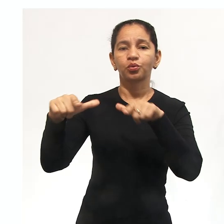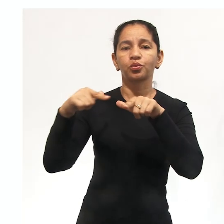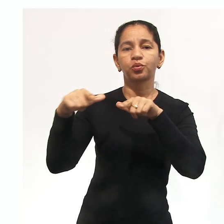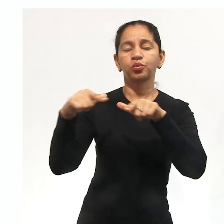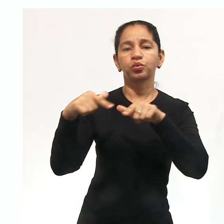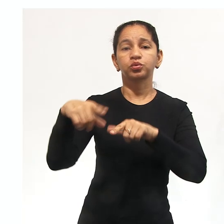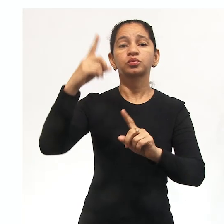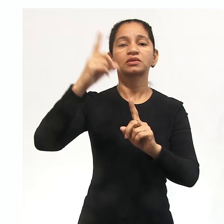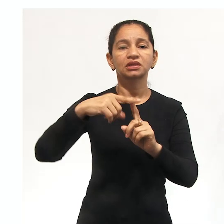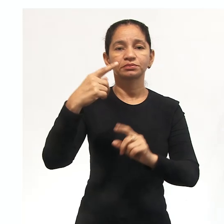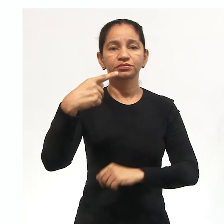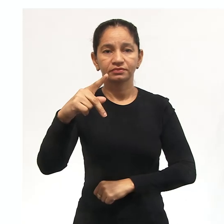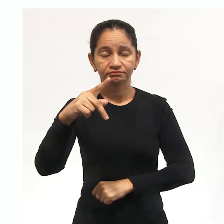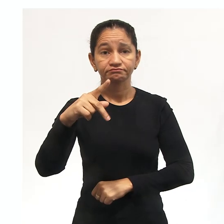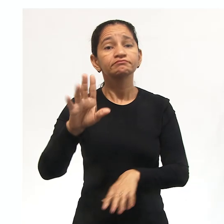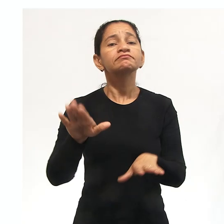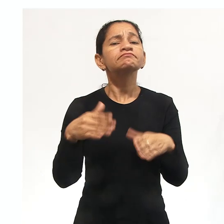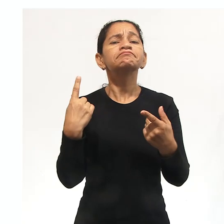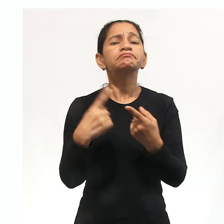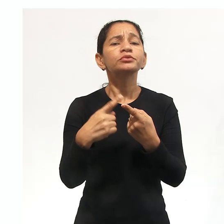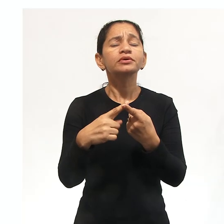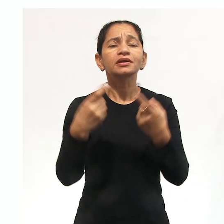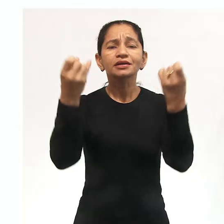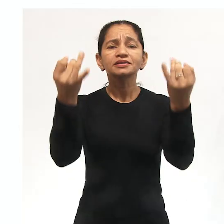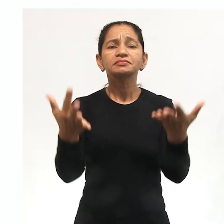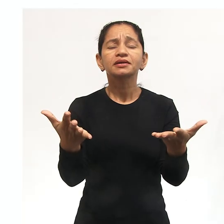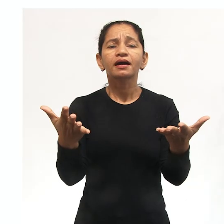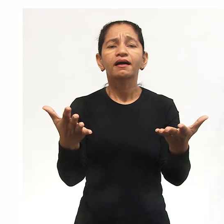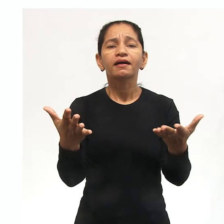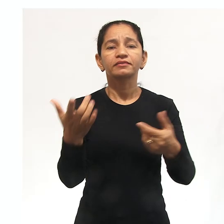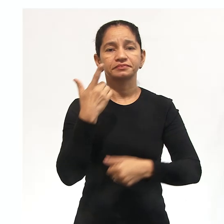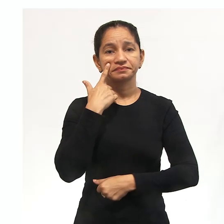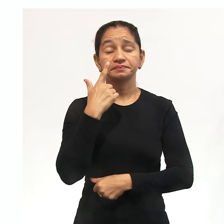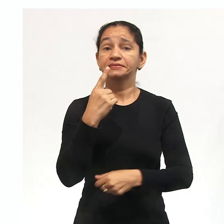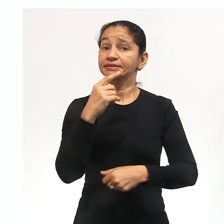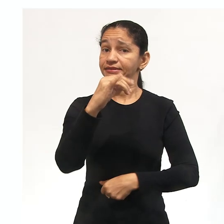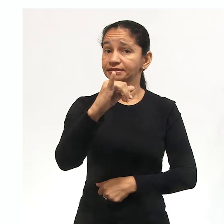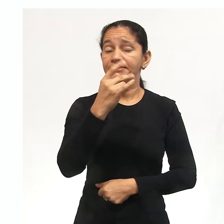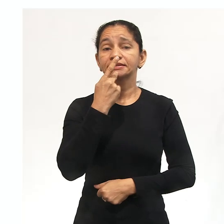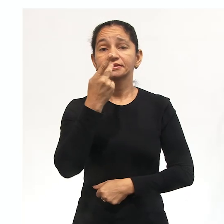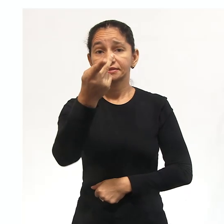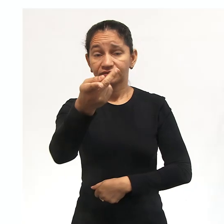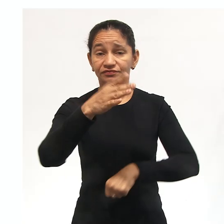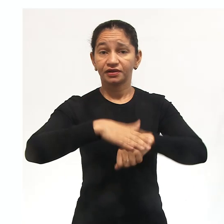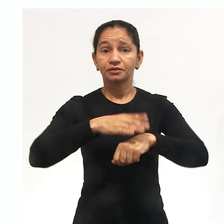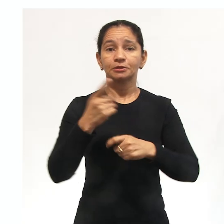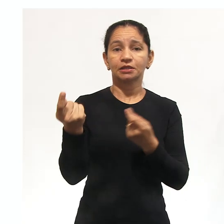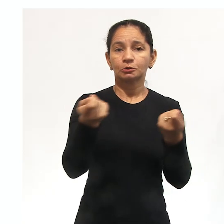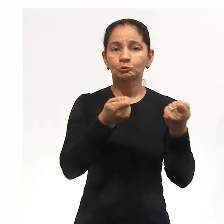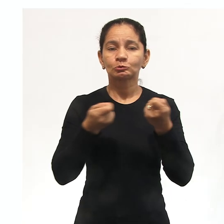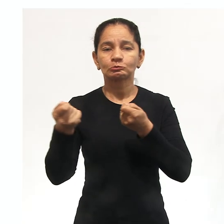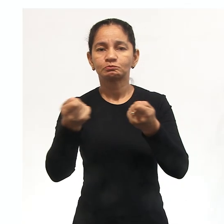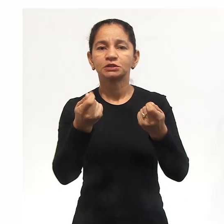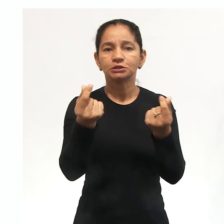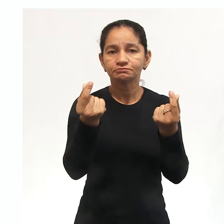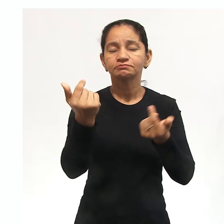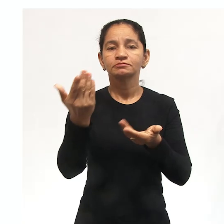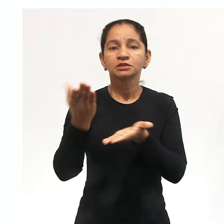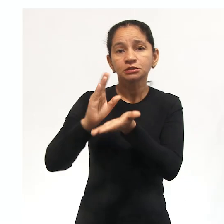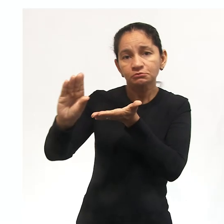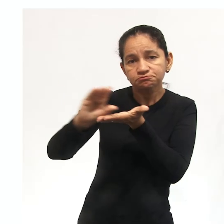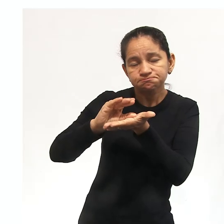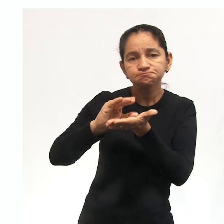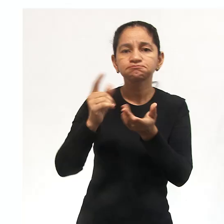pública deve fazer essa estimativa de consumo aqui? Ora, se a gente está falando de um procedimento que gera economia em escala,